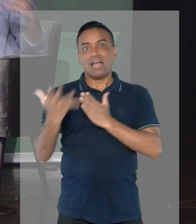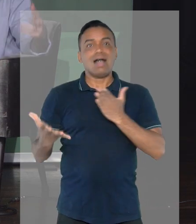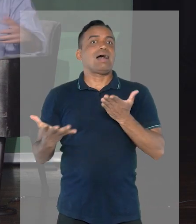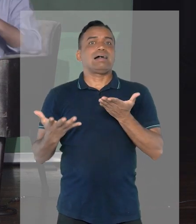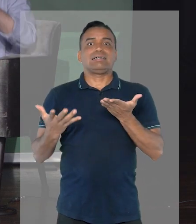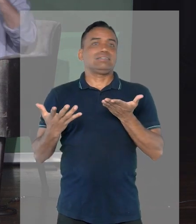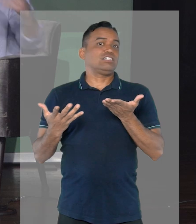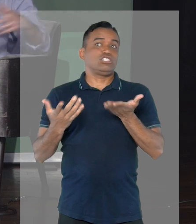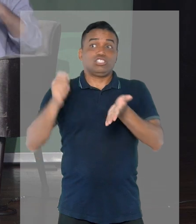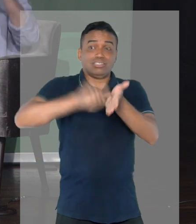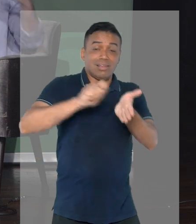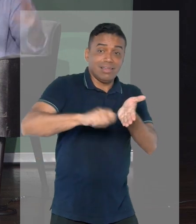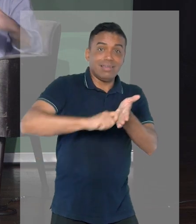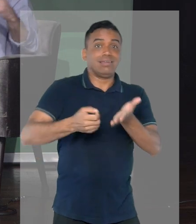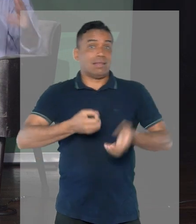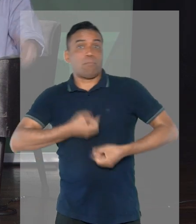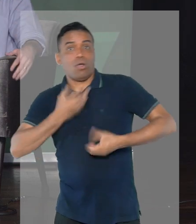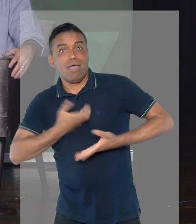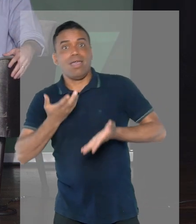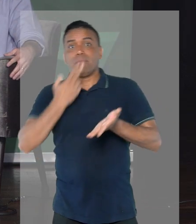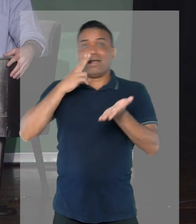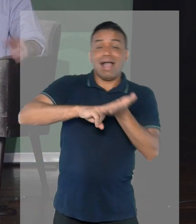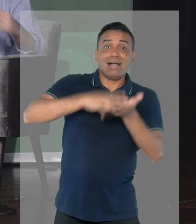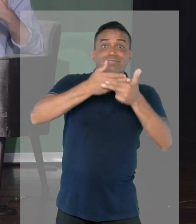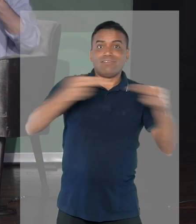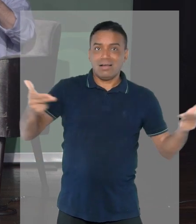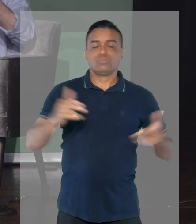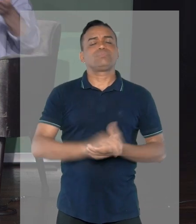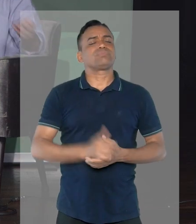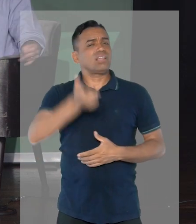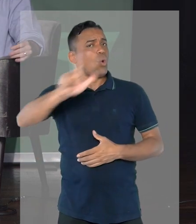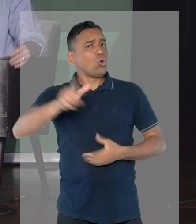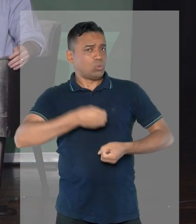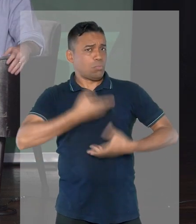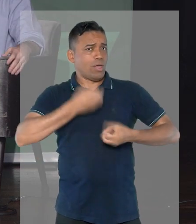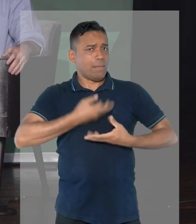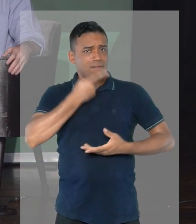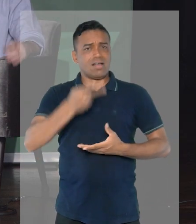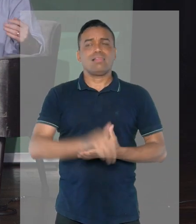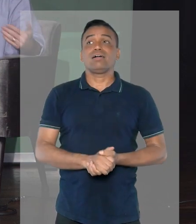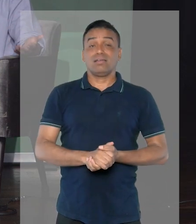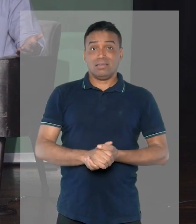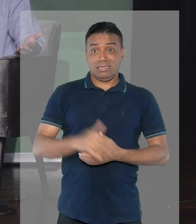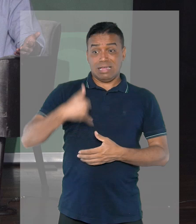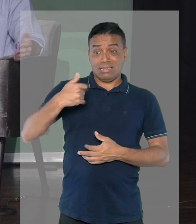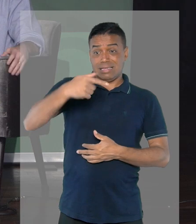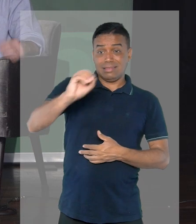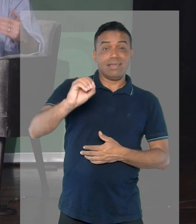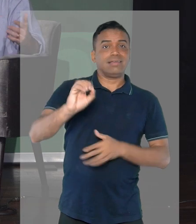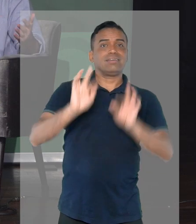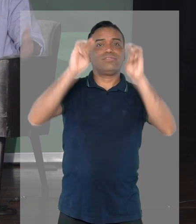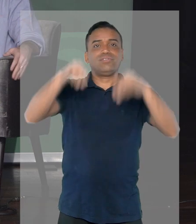escrita, o volume de poemas, de cartas, de tudo é muito intenso. E tem um outro poema dele que ele fala assim, quando eu fizer 70